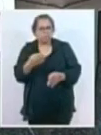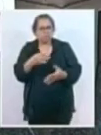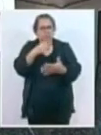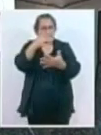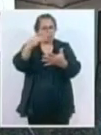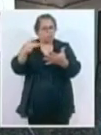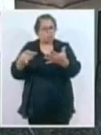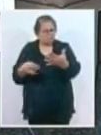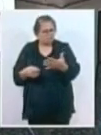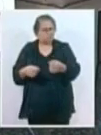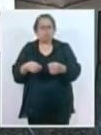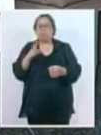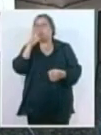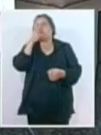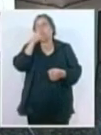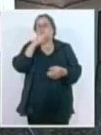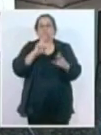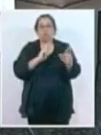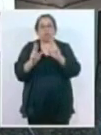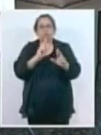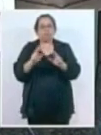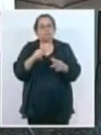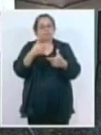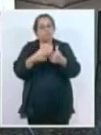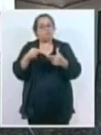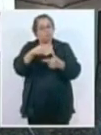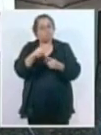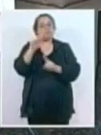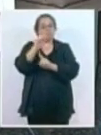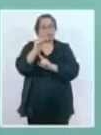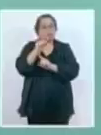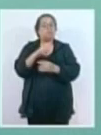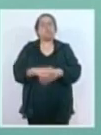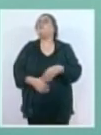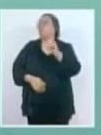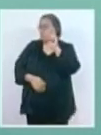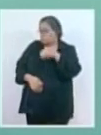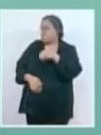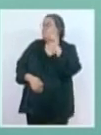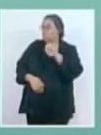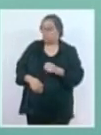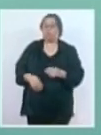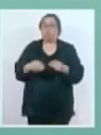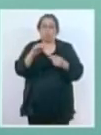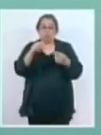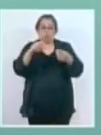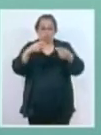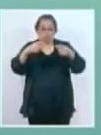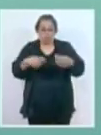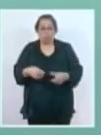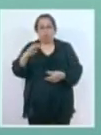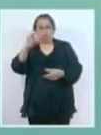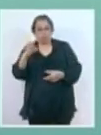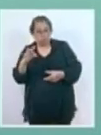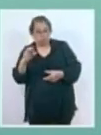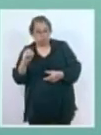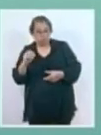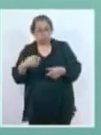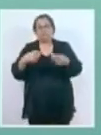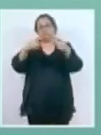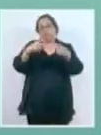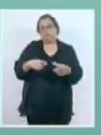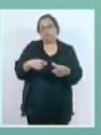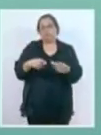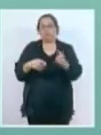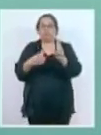resolver essa situação de sinalização ali, né, vereador? Sim, Emilisa, o Tocantins e Guarani é a região onde eu predominantemente fui eleito, né?